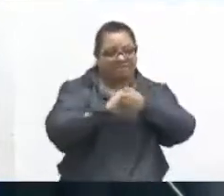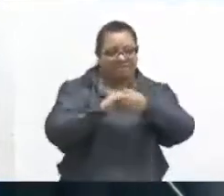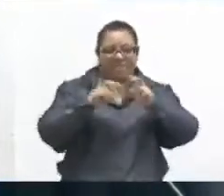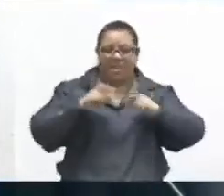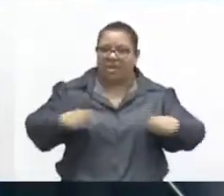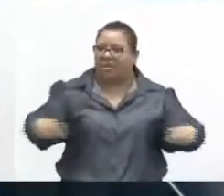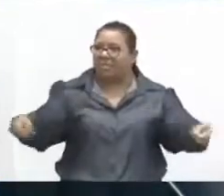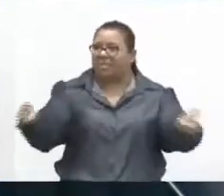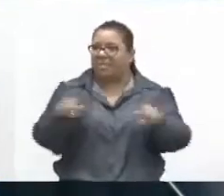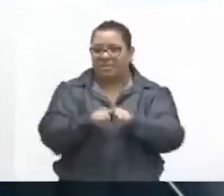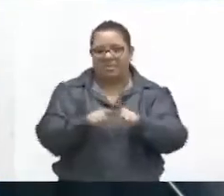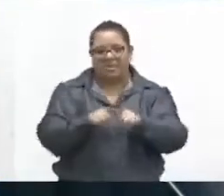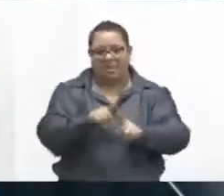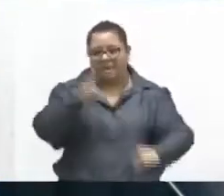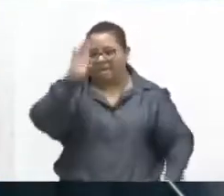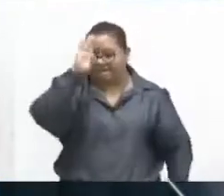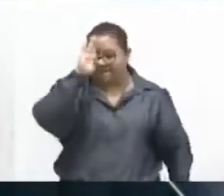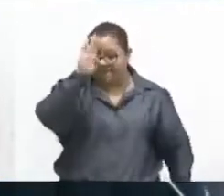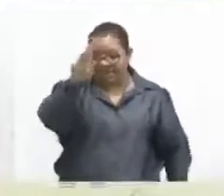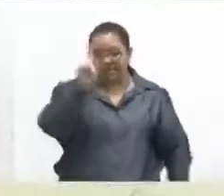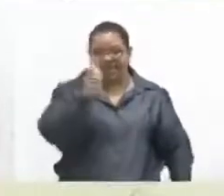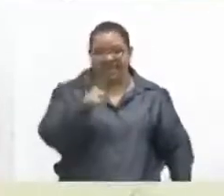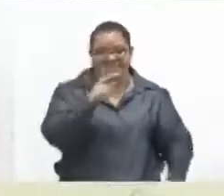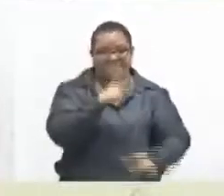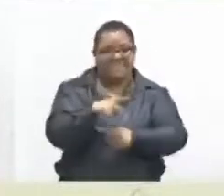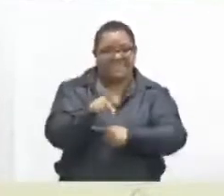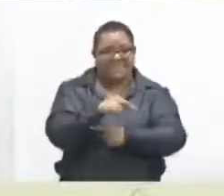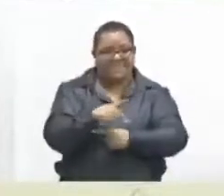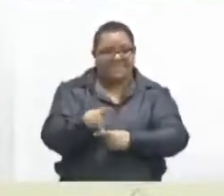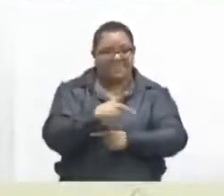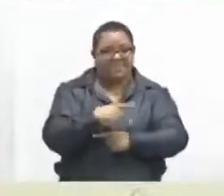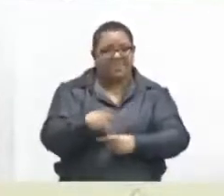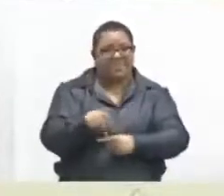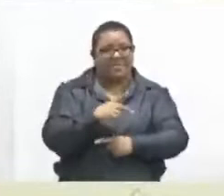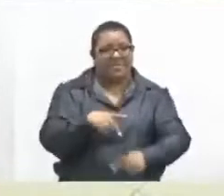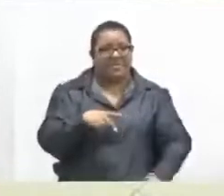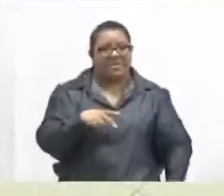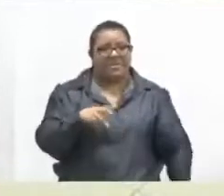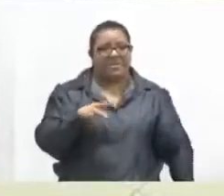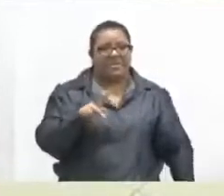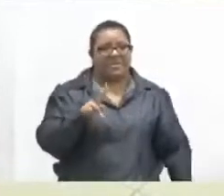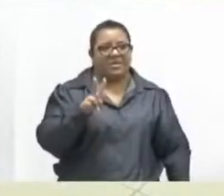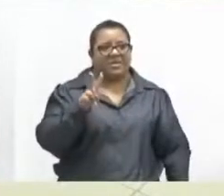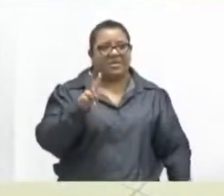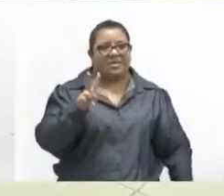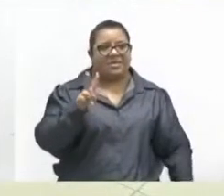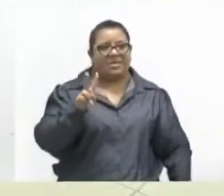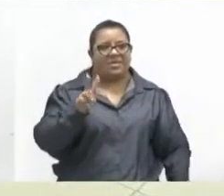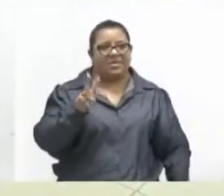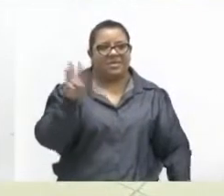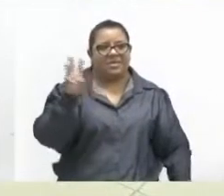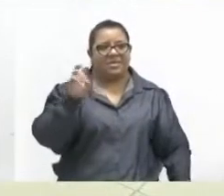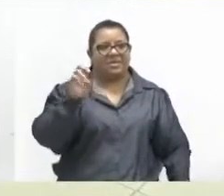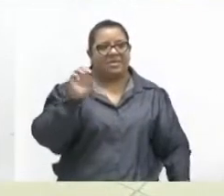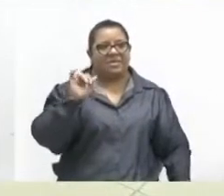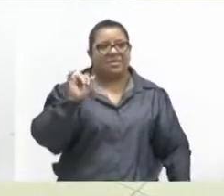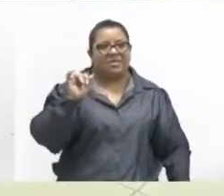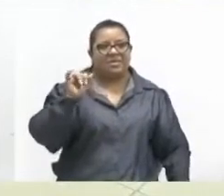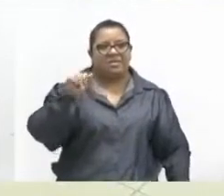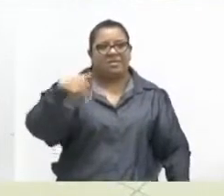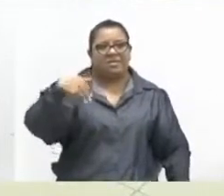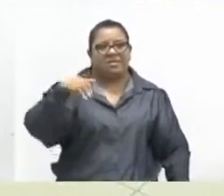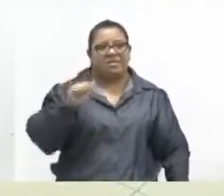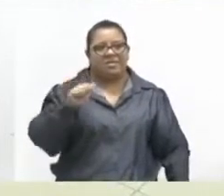também, principalmente a professora Wagner e a professora Lisiane, que estão na ponta sentindo